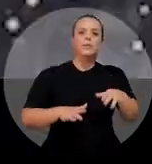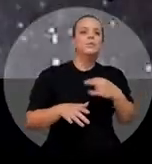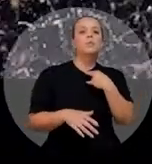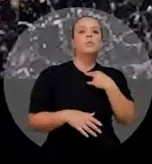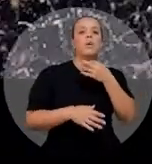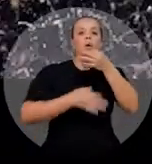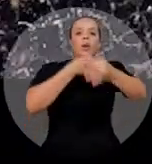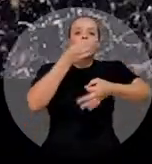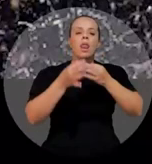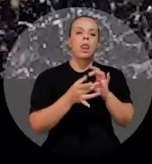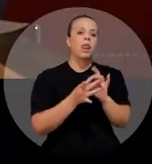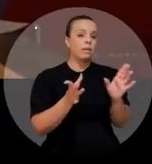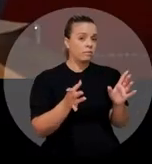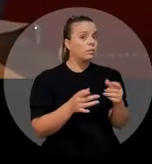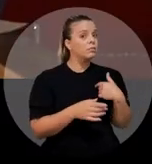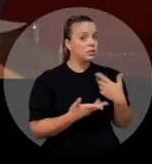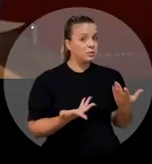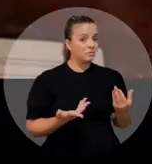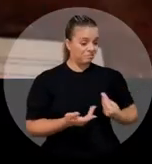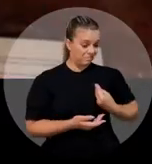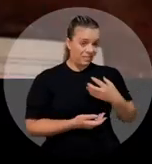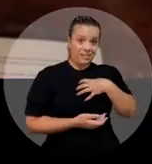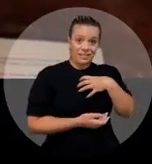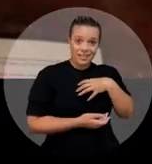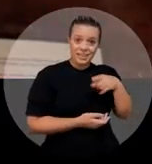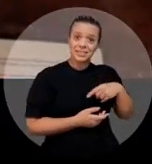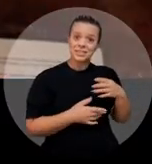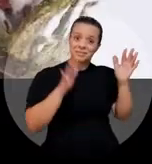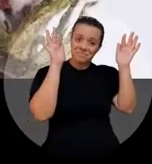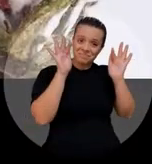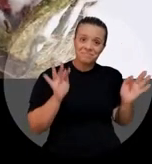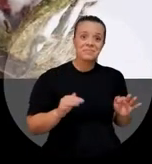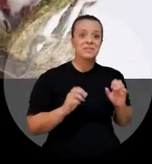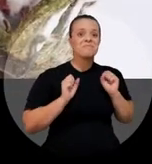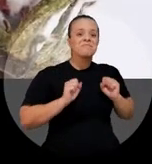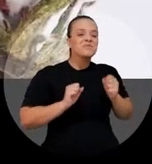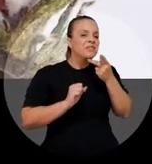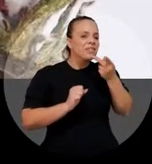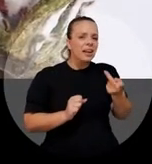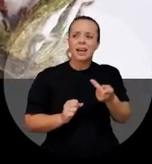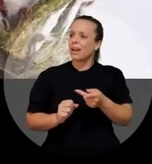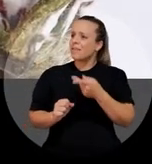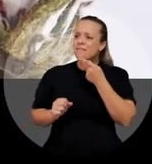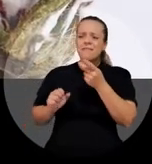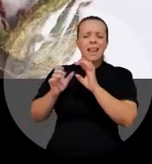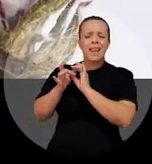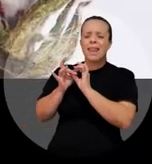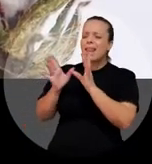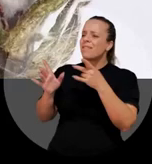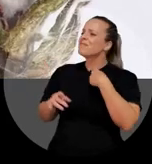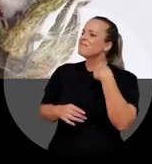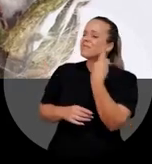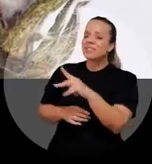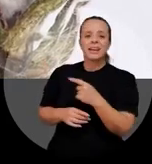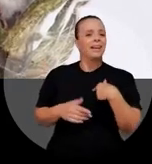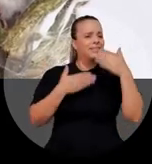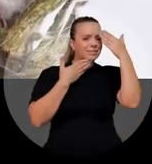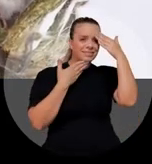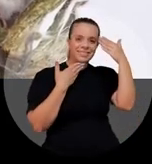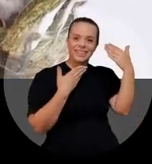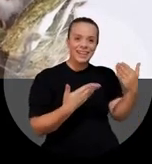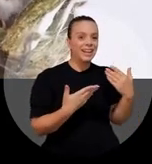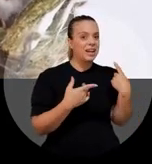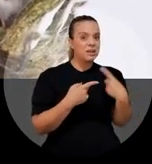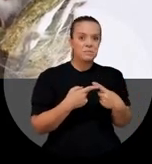poder se falar o que pensa. Inclusive, eu tô muito feliz aqui de poder falar também um tipo pode de falar tema tudo, desse. O que você quiser, pode e falar.